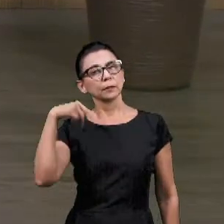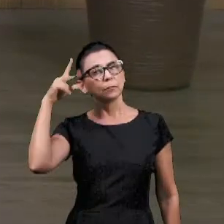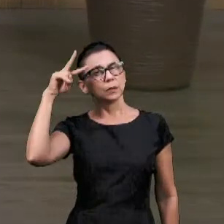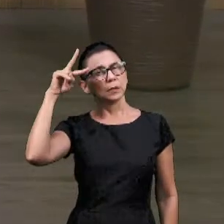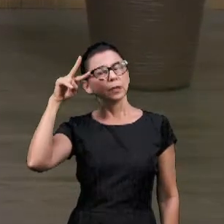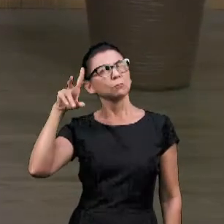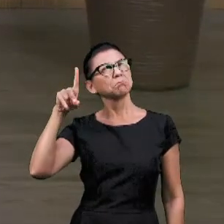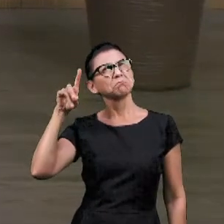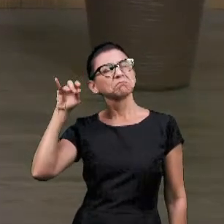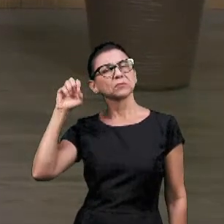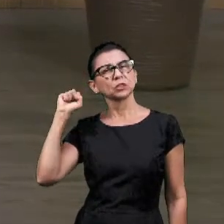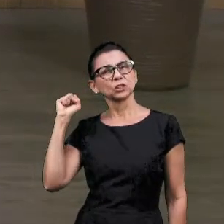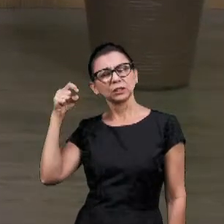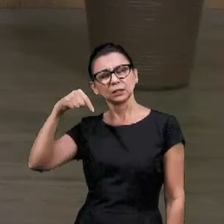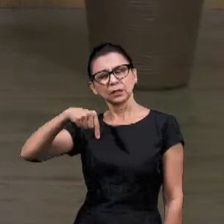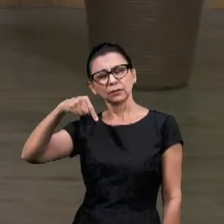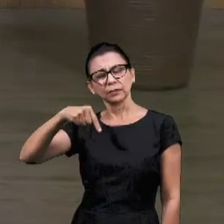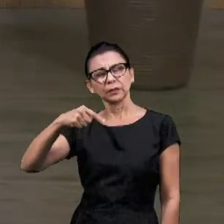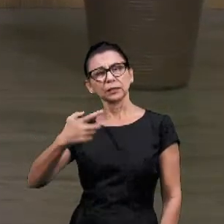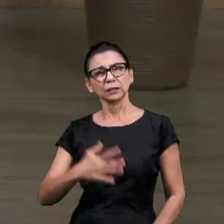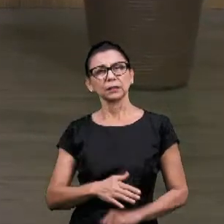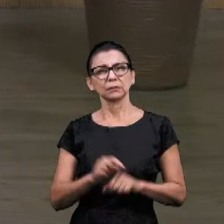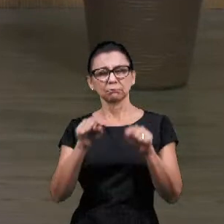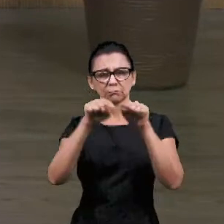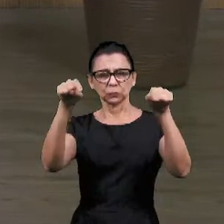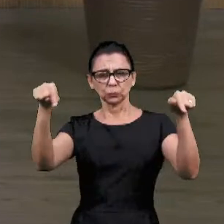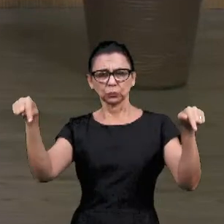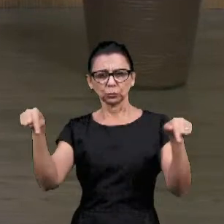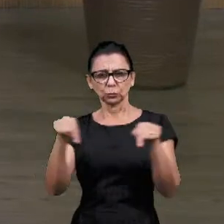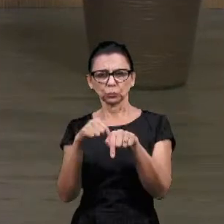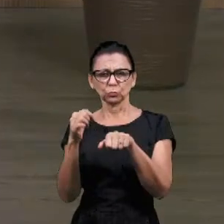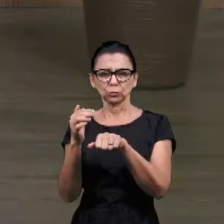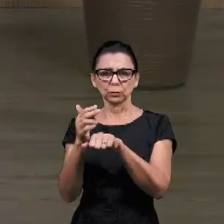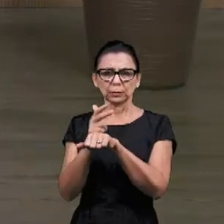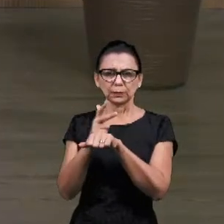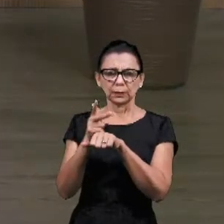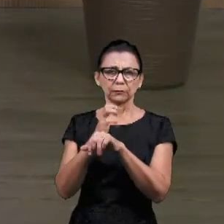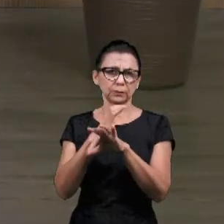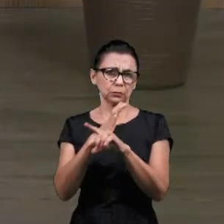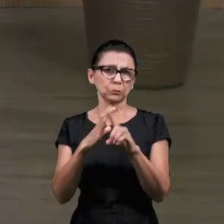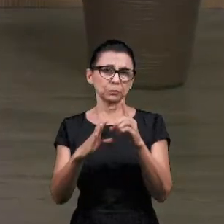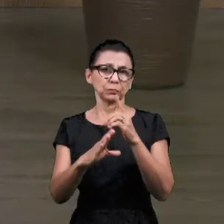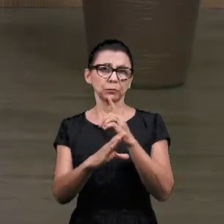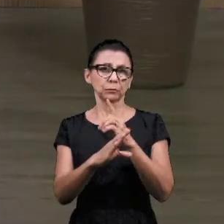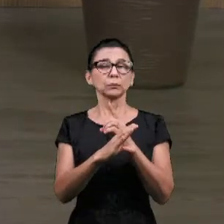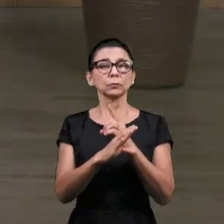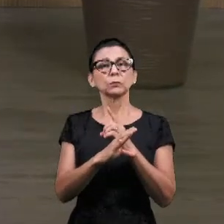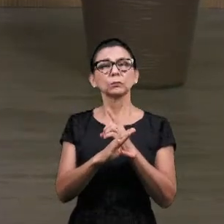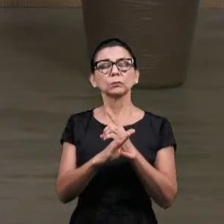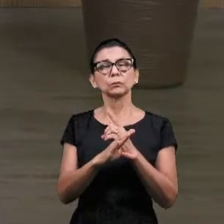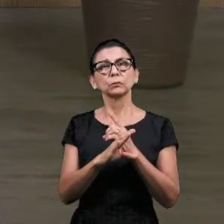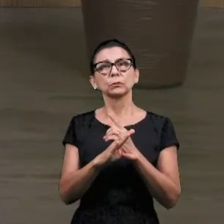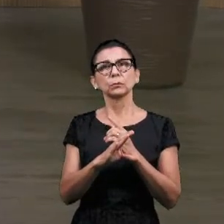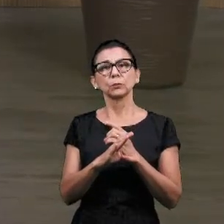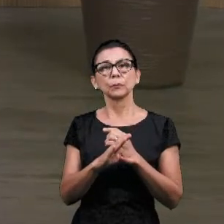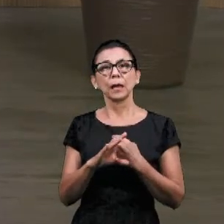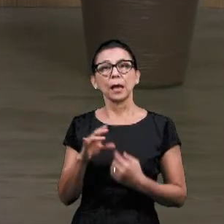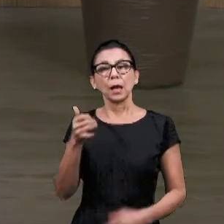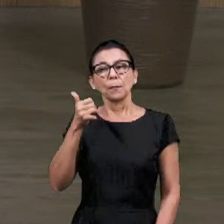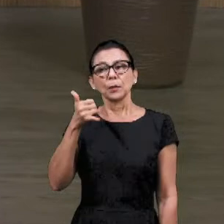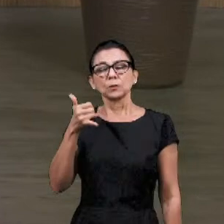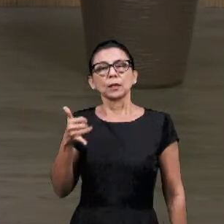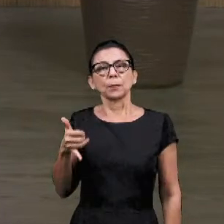estávamos gravando aqui, Wallace, um culto, alguma coisa que a gente estava gravando, e o meu celular tocou na